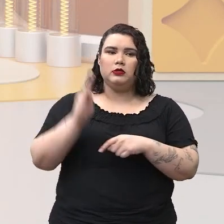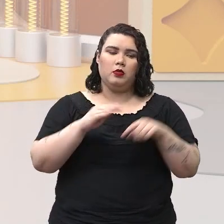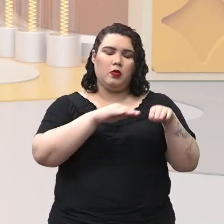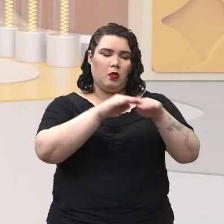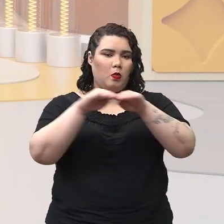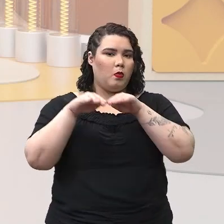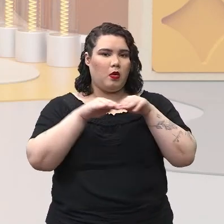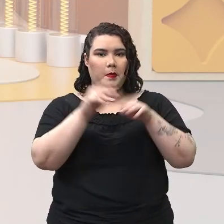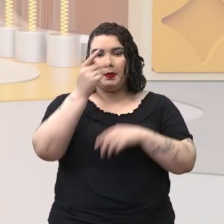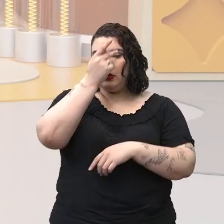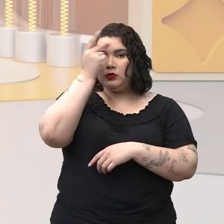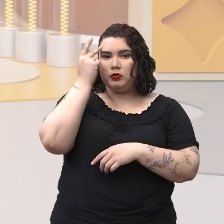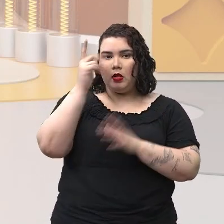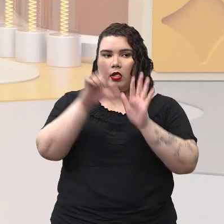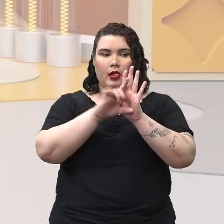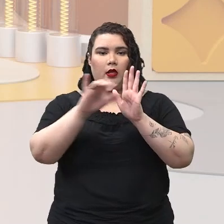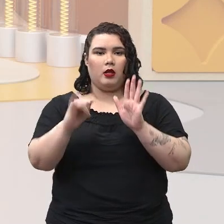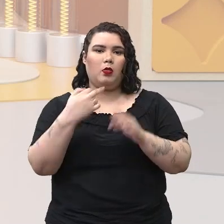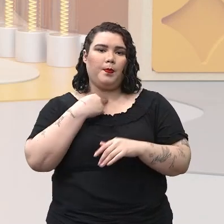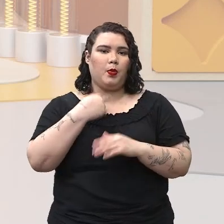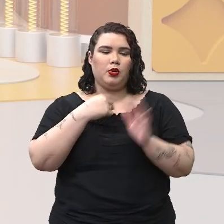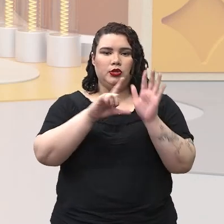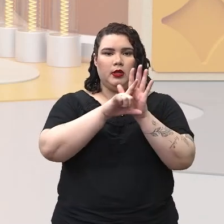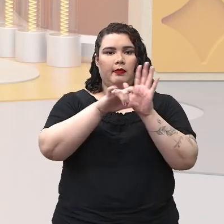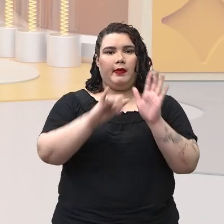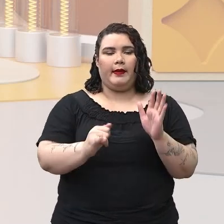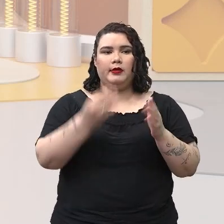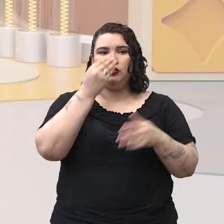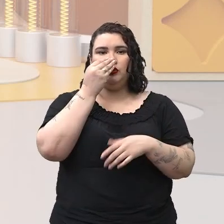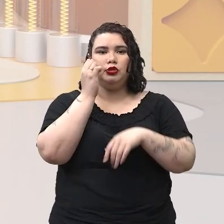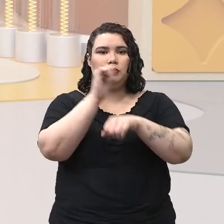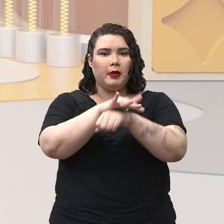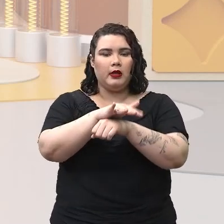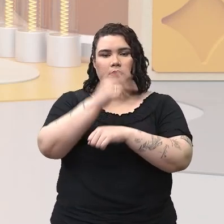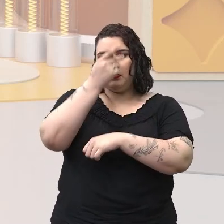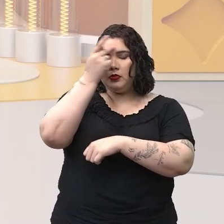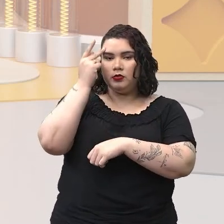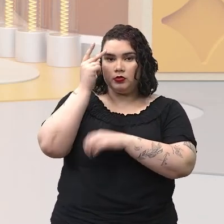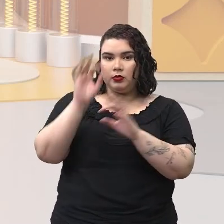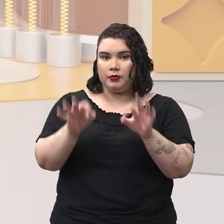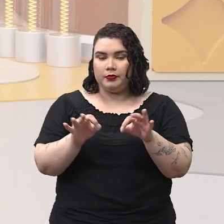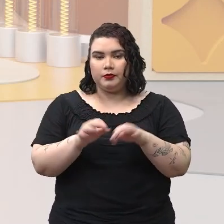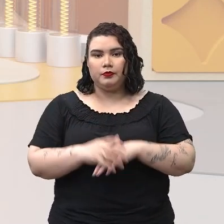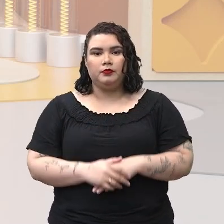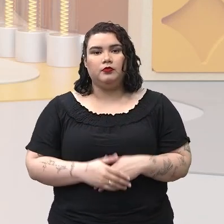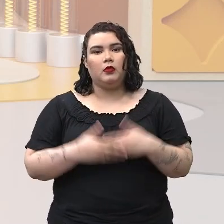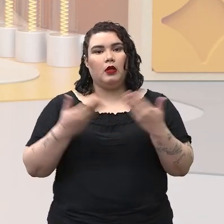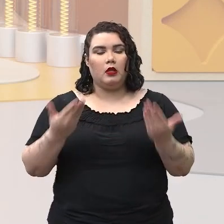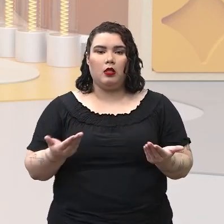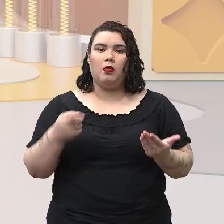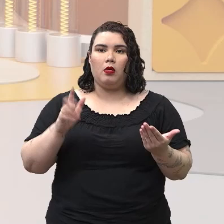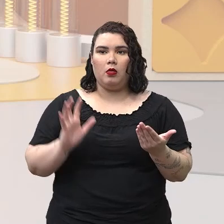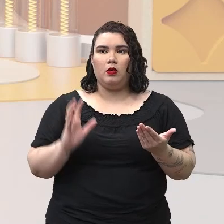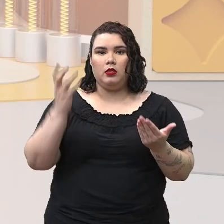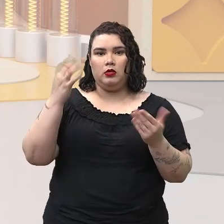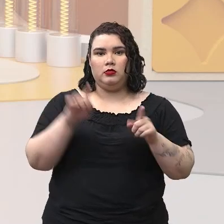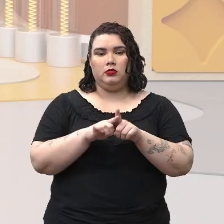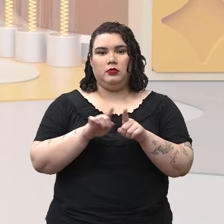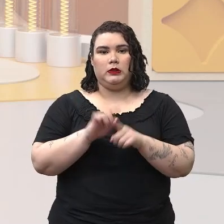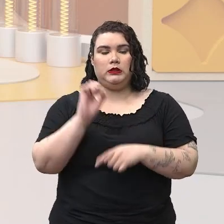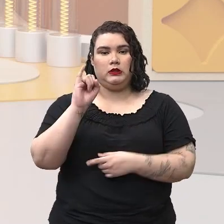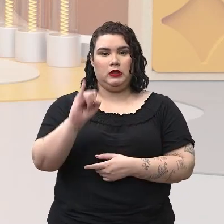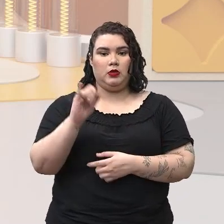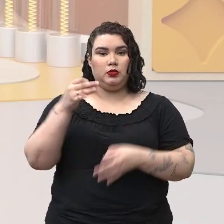não pode ter lei que discrimine pessoas, né? Então o poder judiciário tem esse poder. E o contrário também acontece. Se algum juiz do